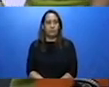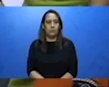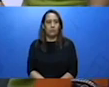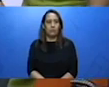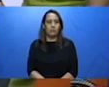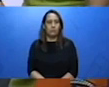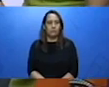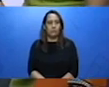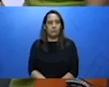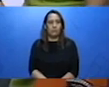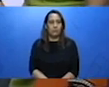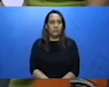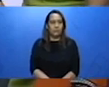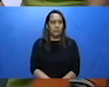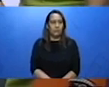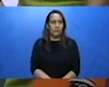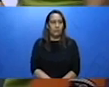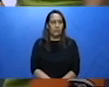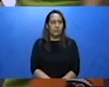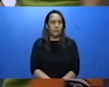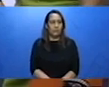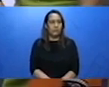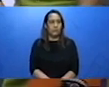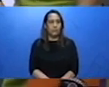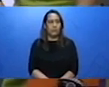possam, AM, ó,